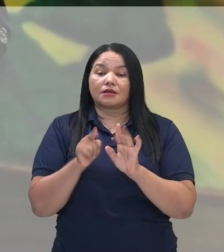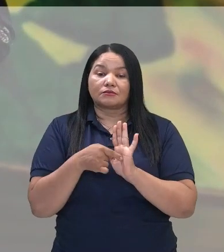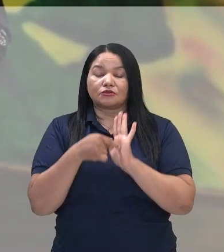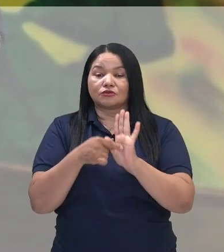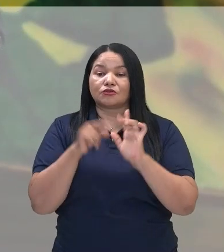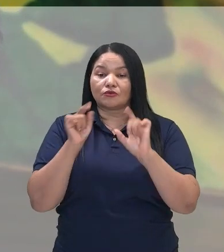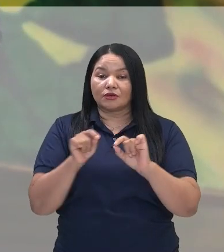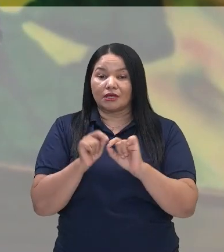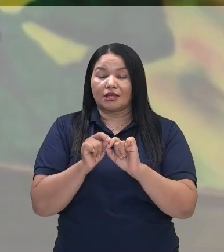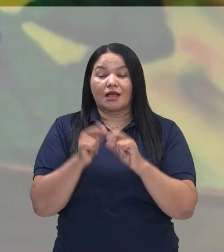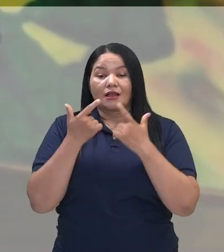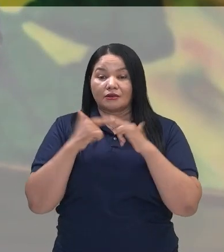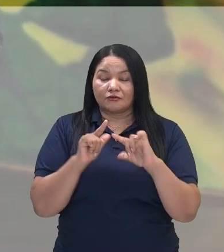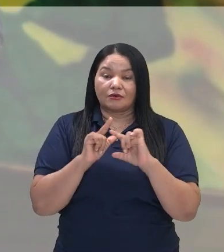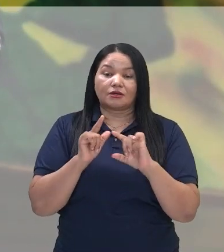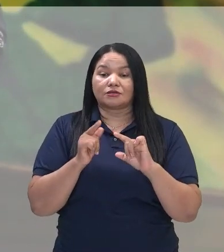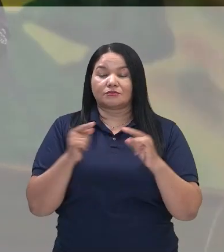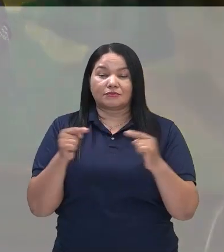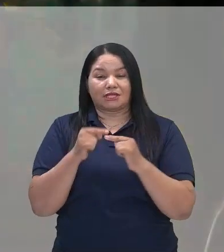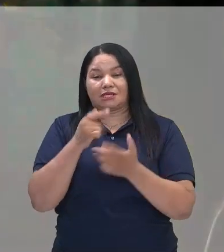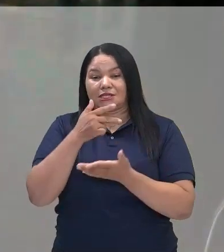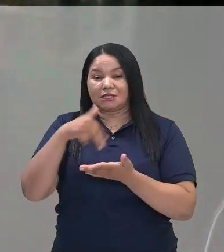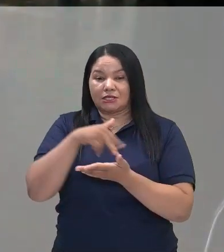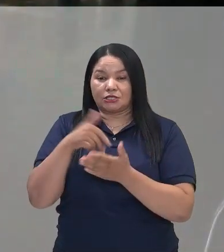isso a linguagem da dança contemporânea.